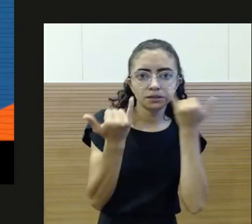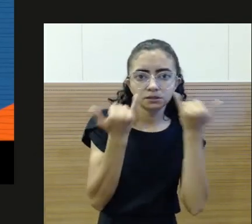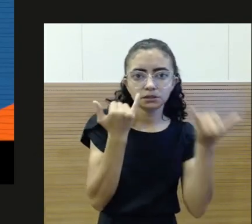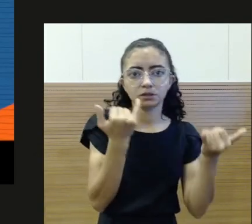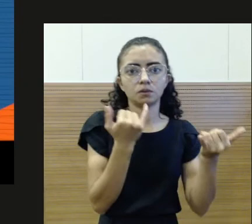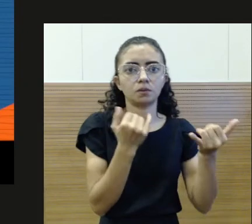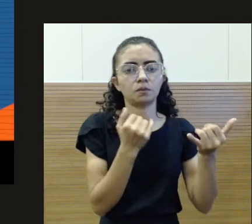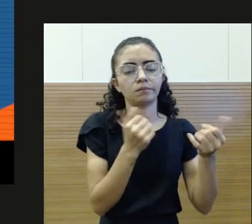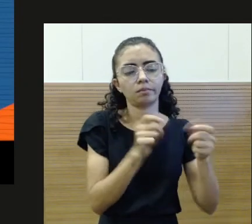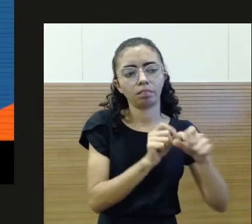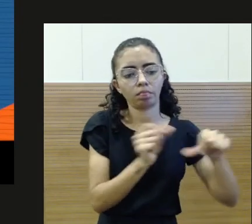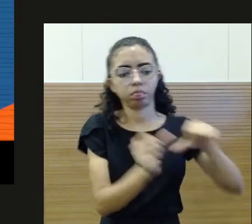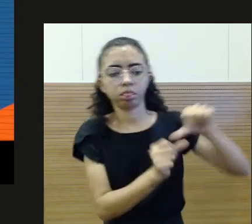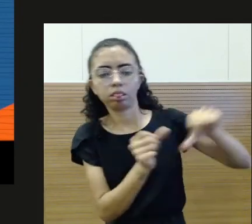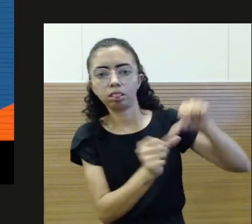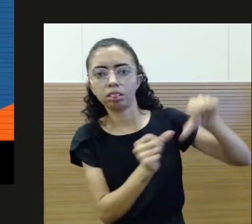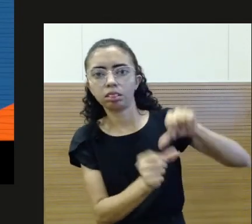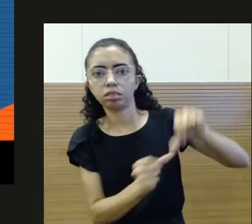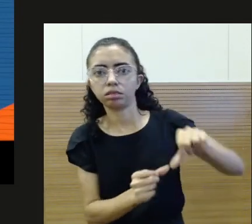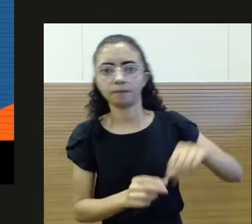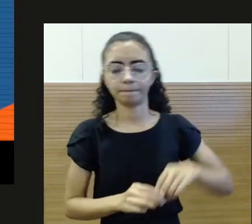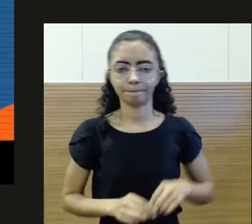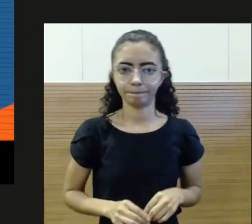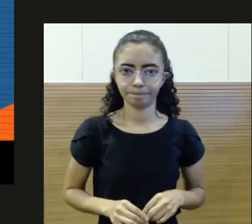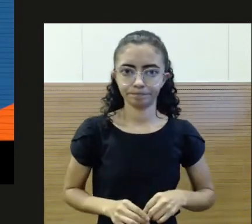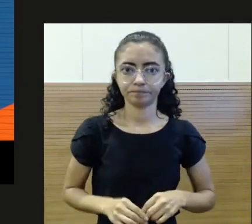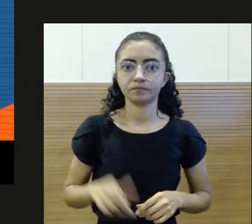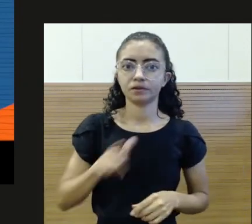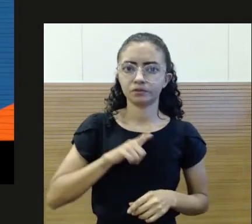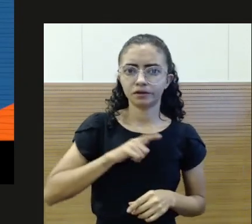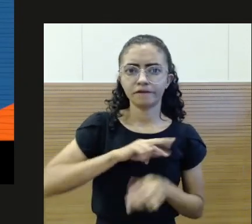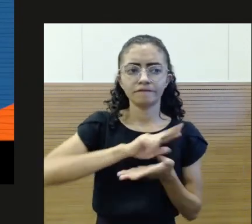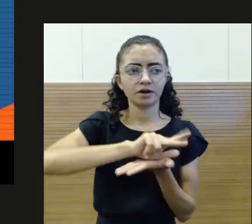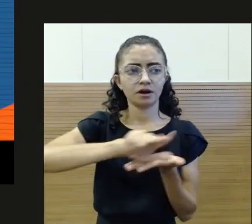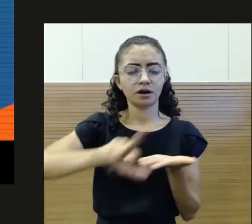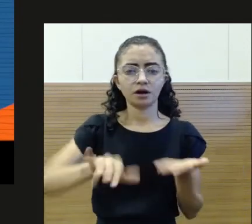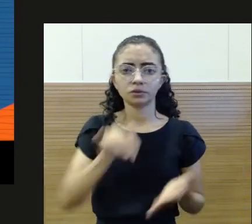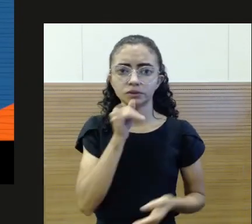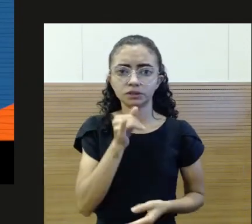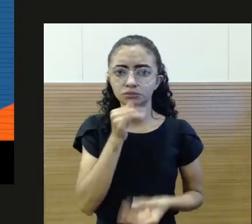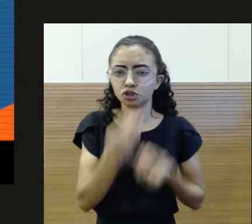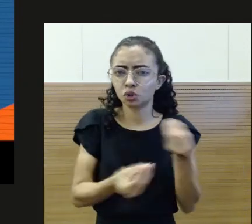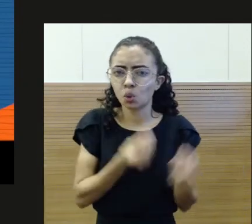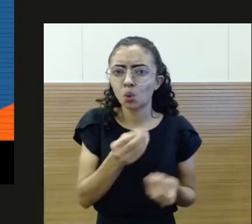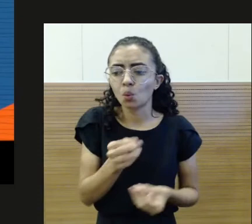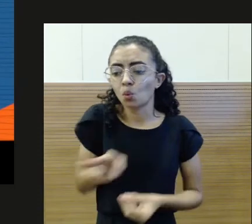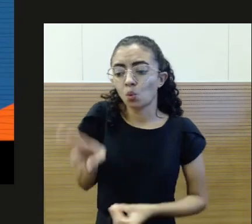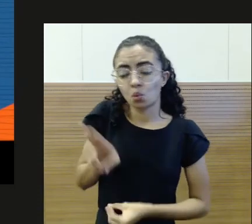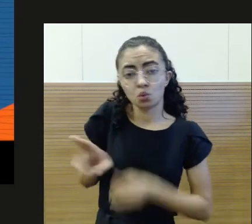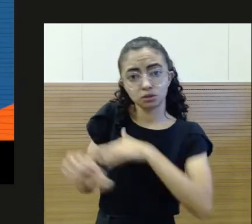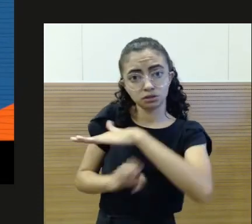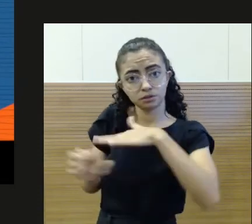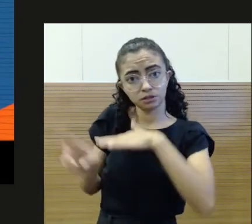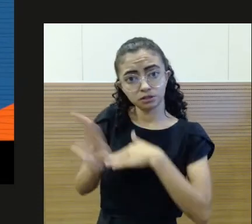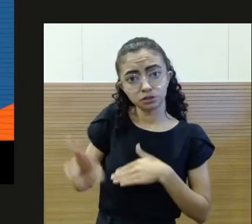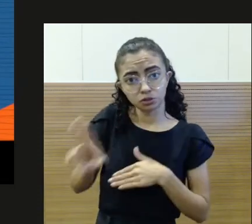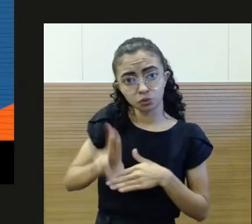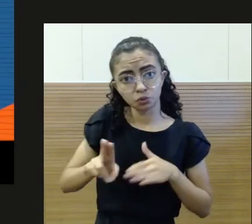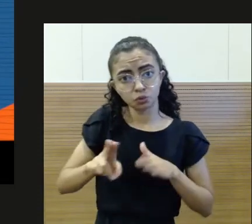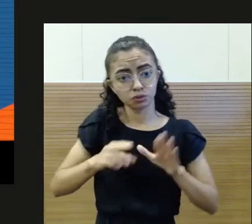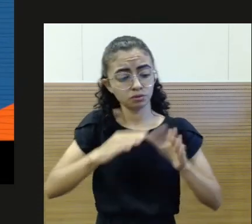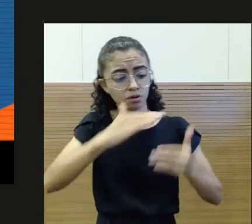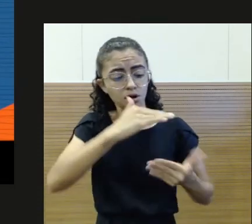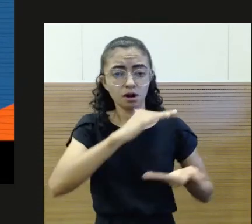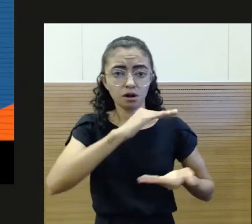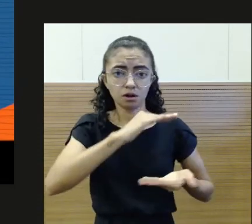muitos exemplos de como a rotulagem é utilizada para que o consumidor passe a acreditar que